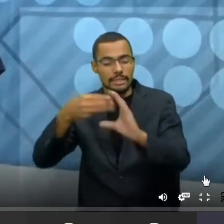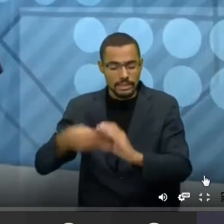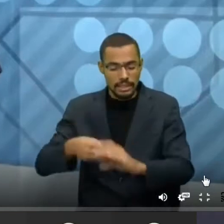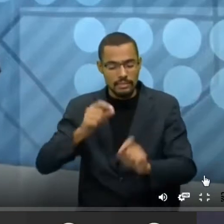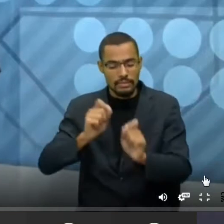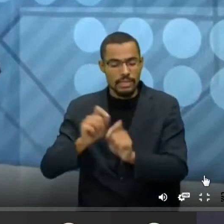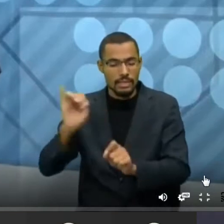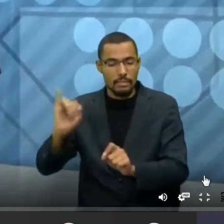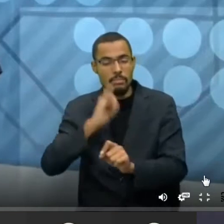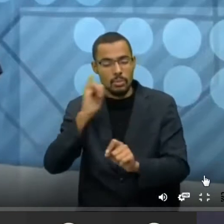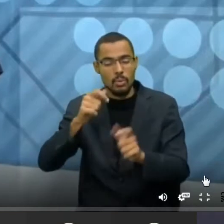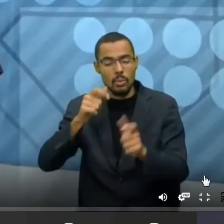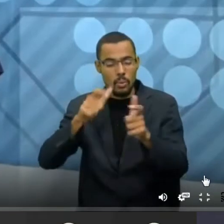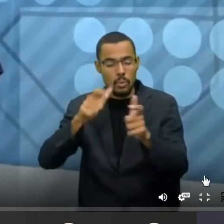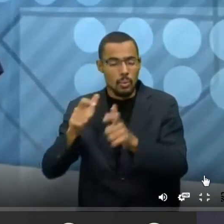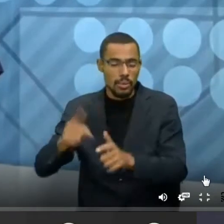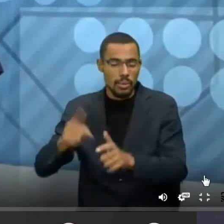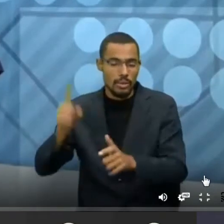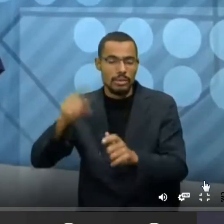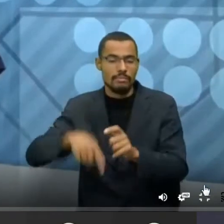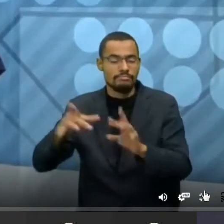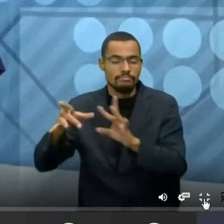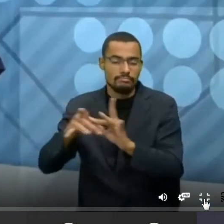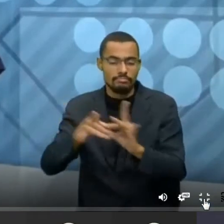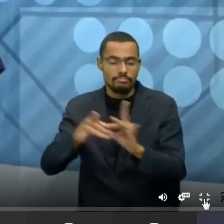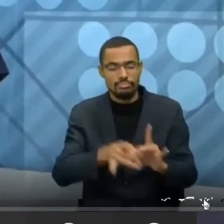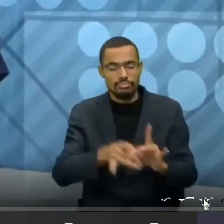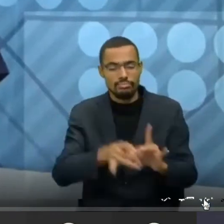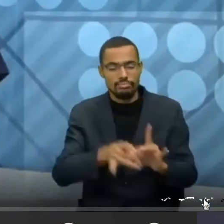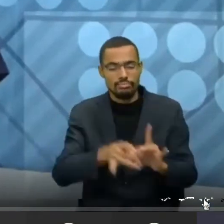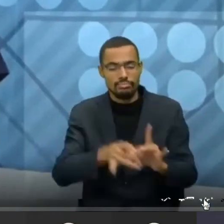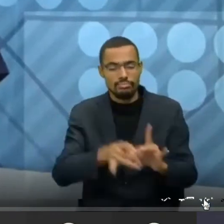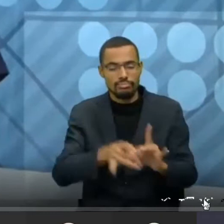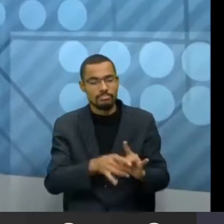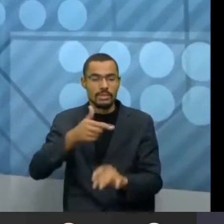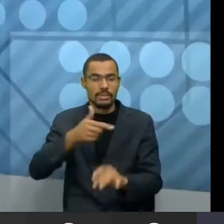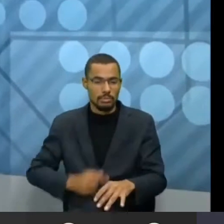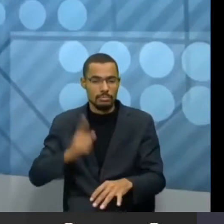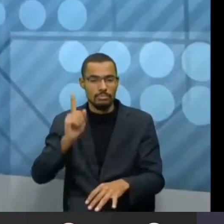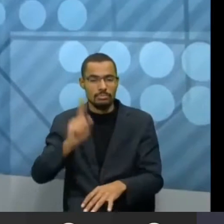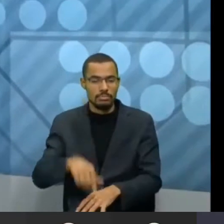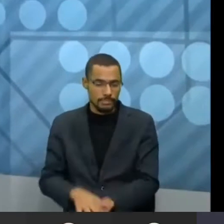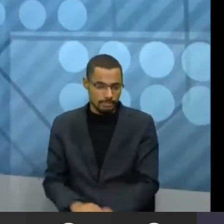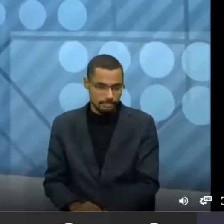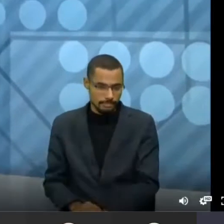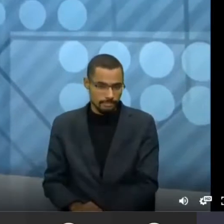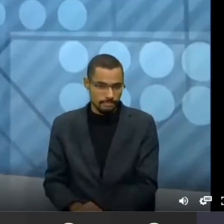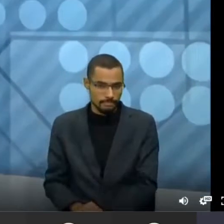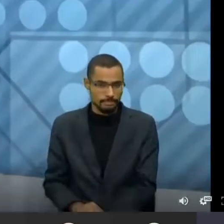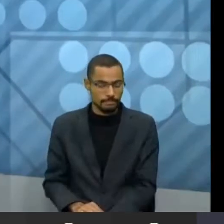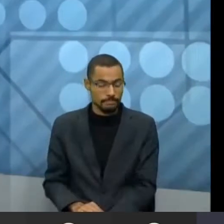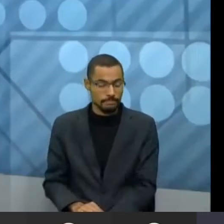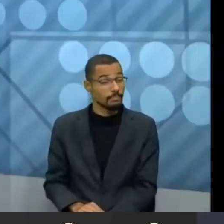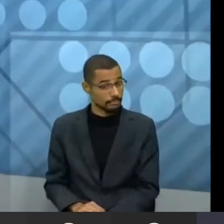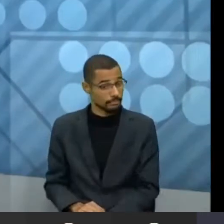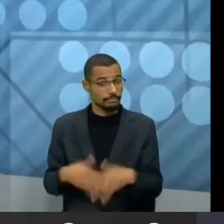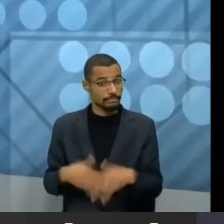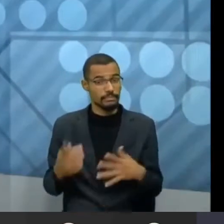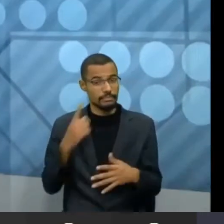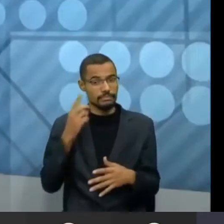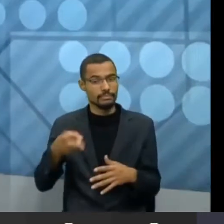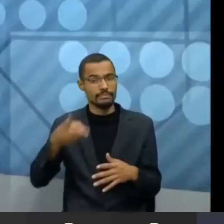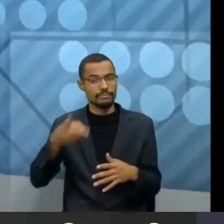digestão, estão nessas regiões, então, dessas pregas estomacais, das pregas do estômago. Numa visão geral,